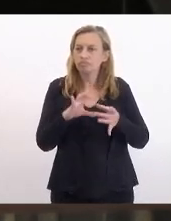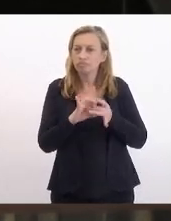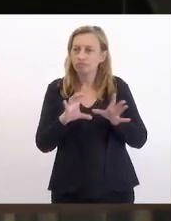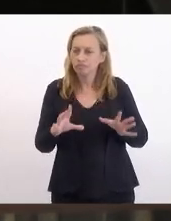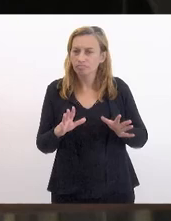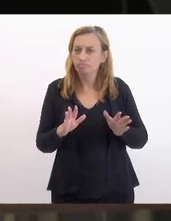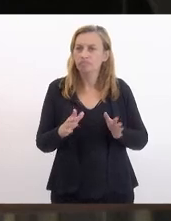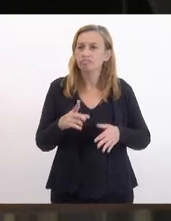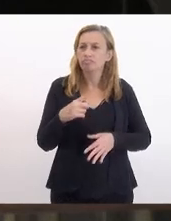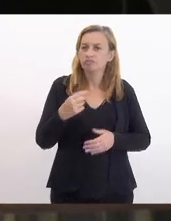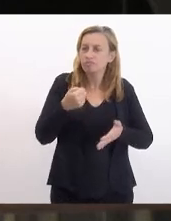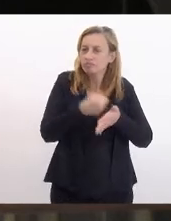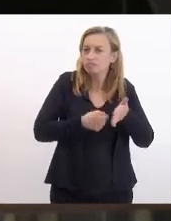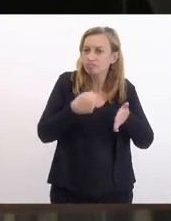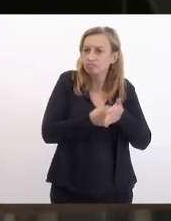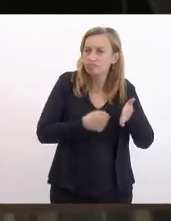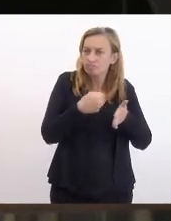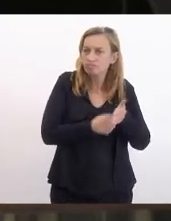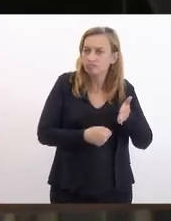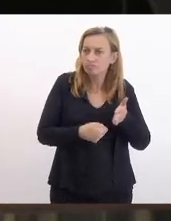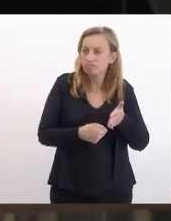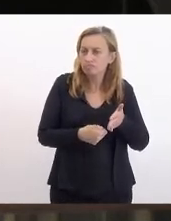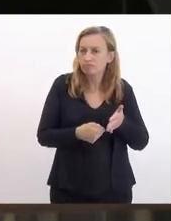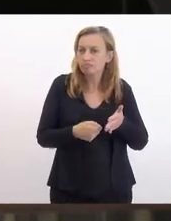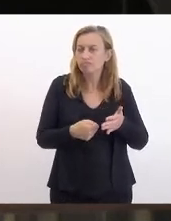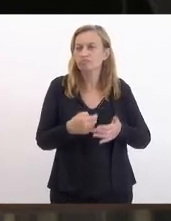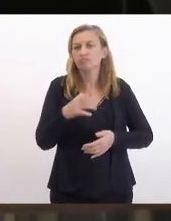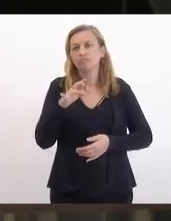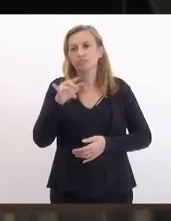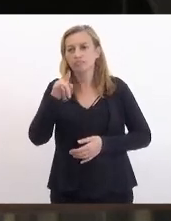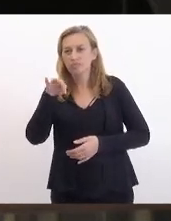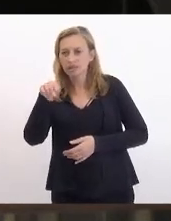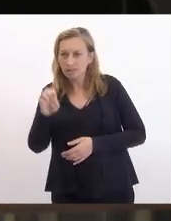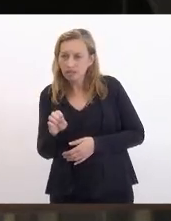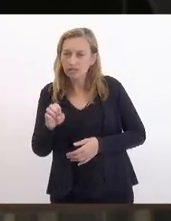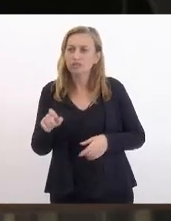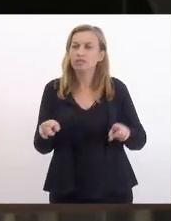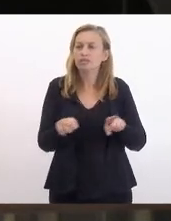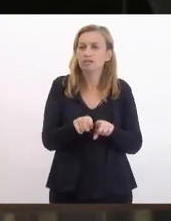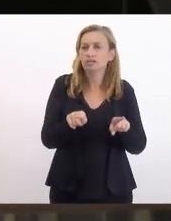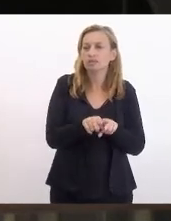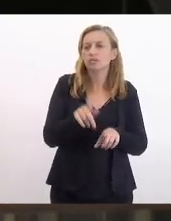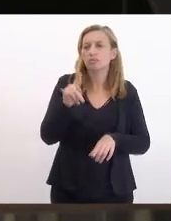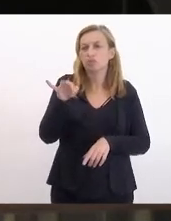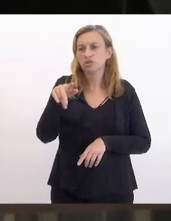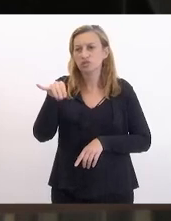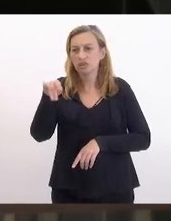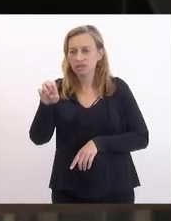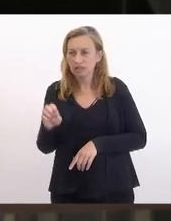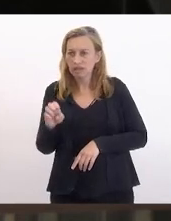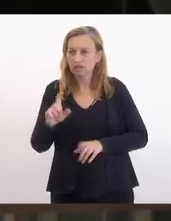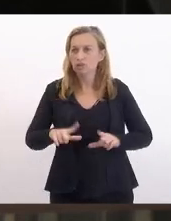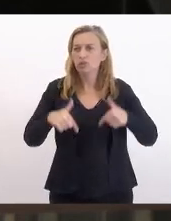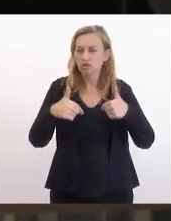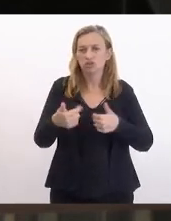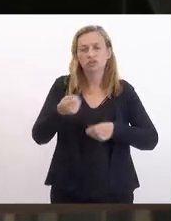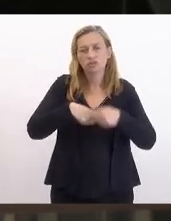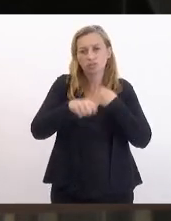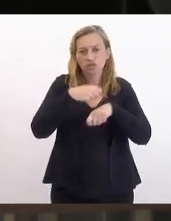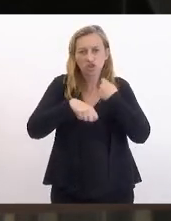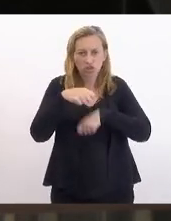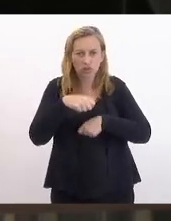aqui Devemos lutar pela razoabilidade e pela proporcionalidade dos atos